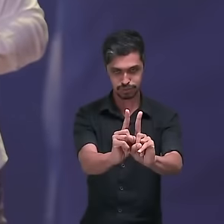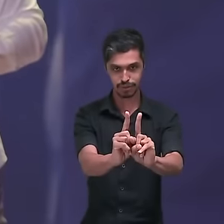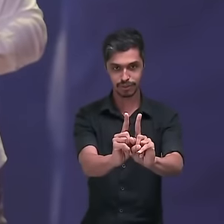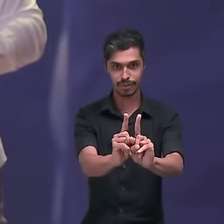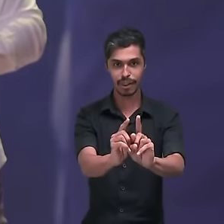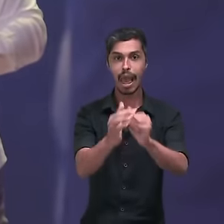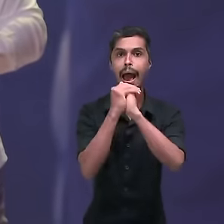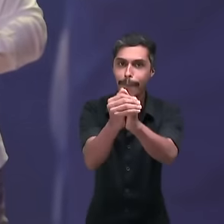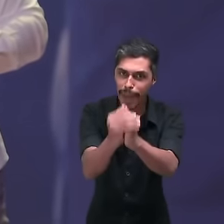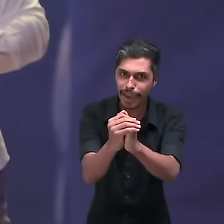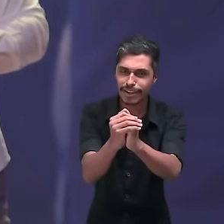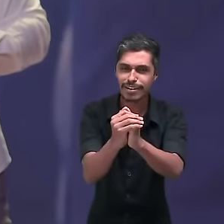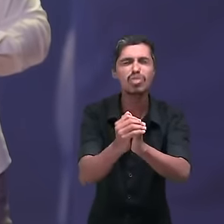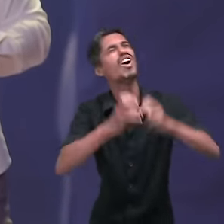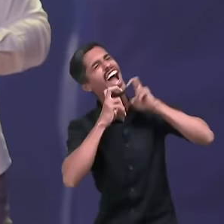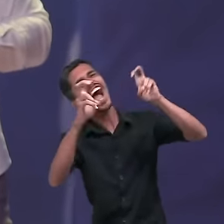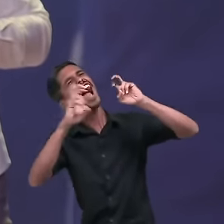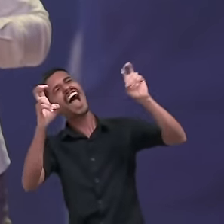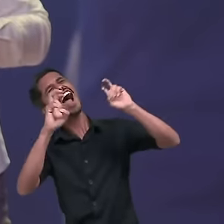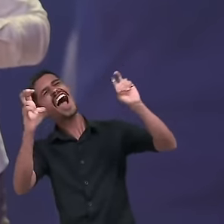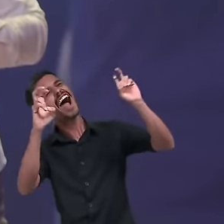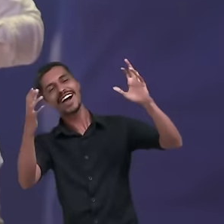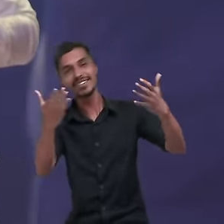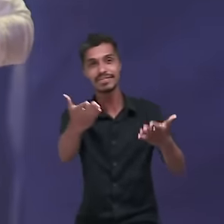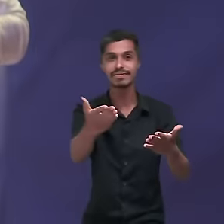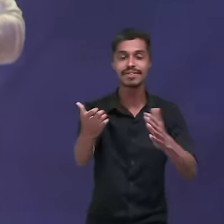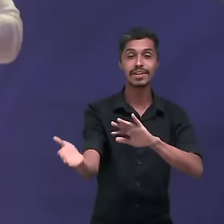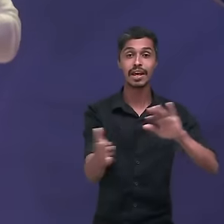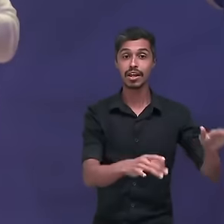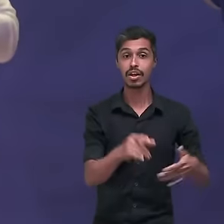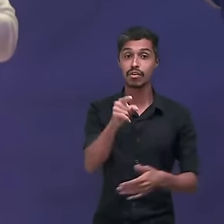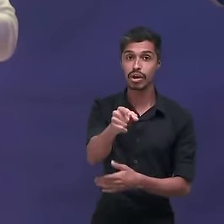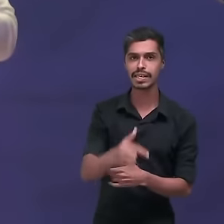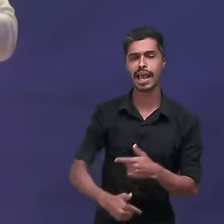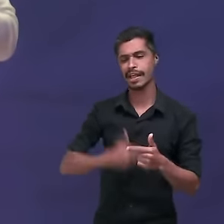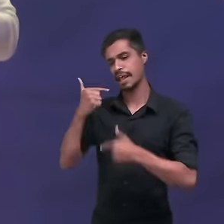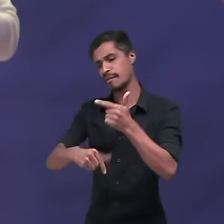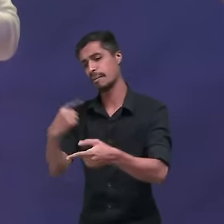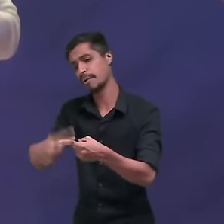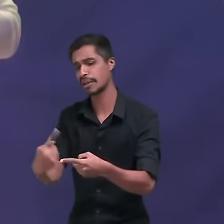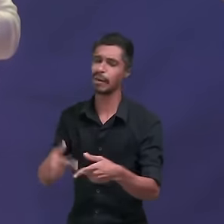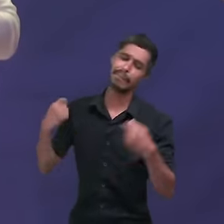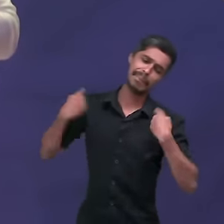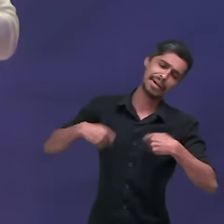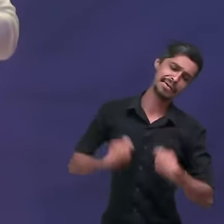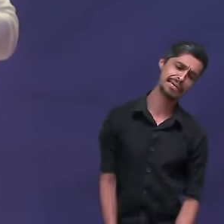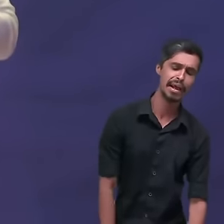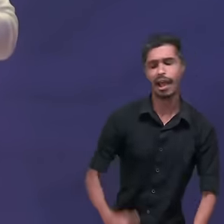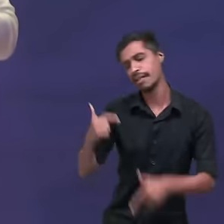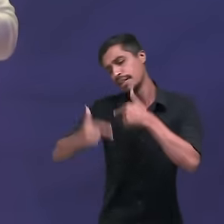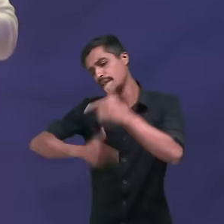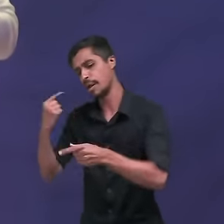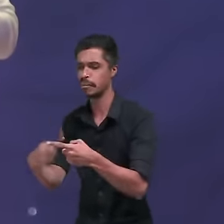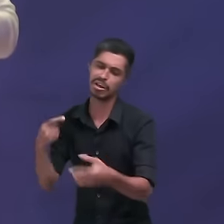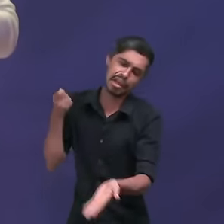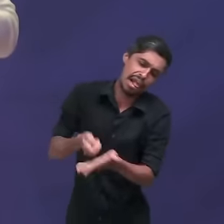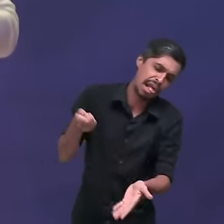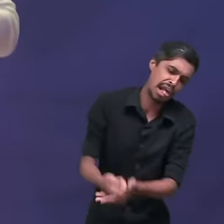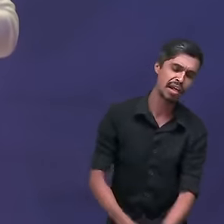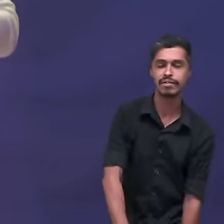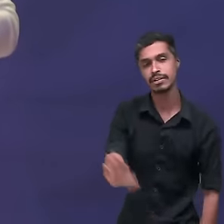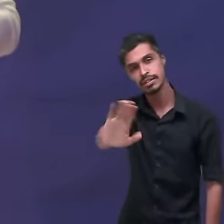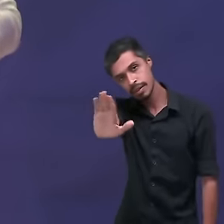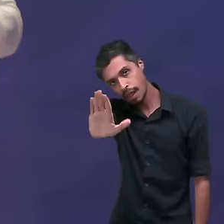Escuta esta profecia. Você não vai trabalhar por necessidade, não vai trabalhar por obrigação. Você